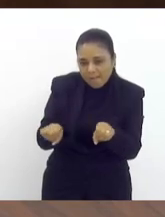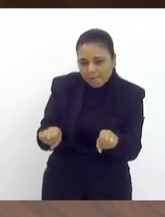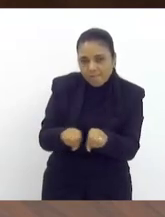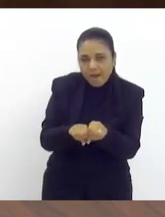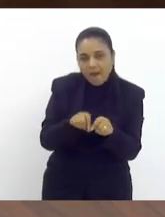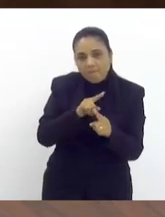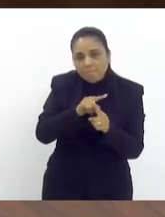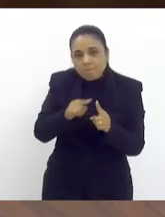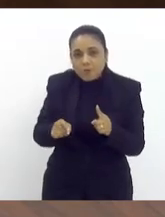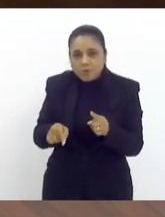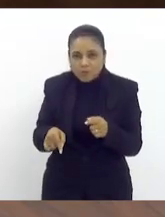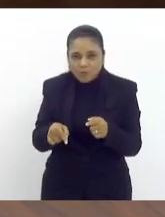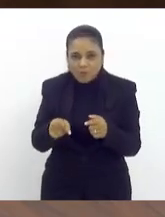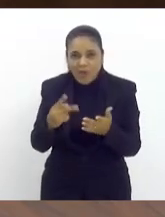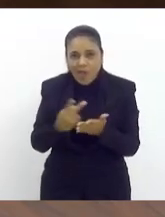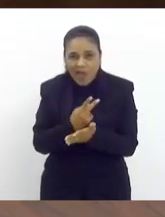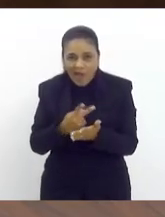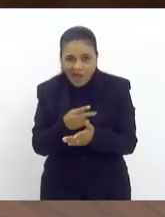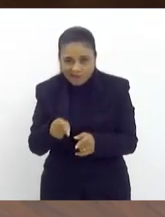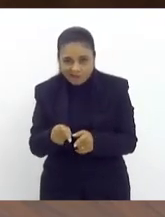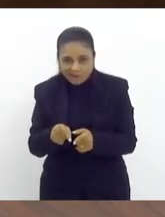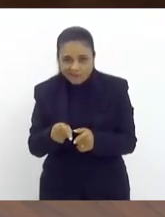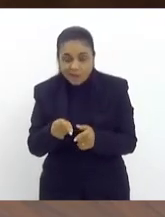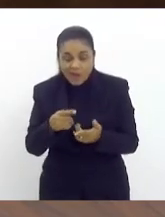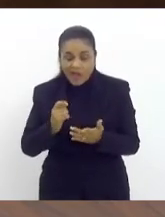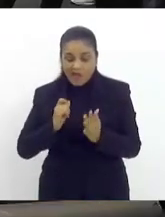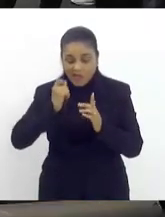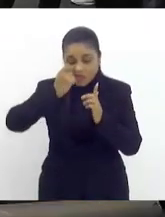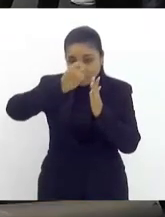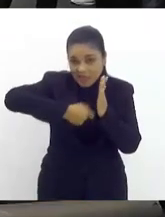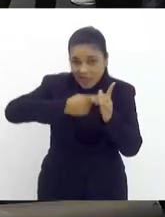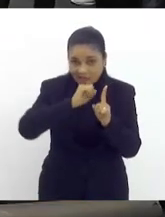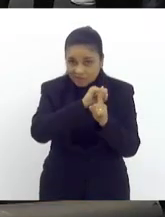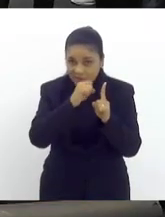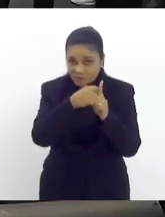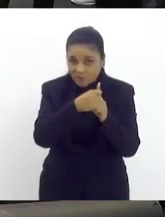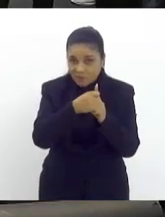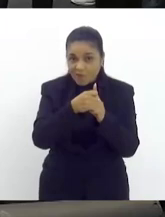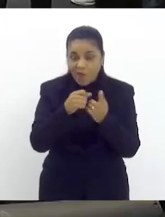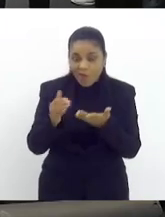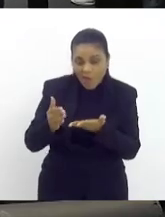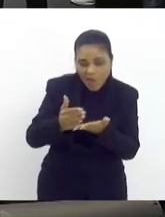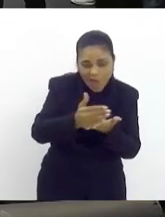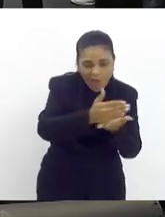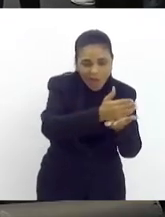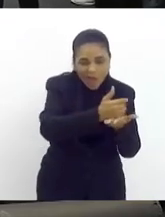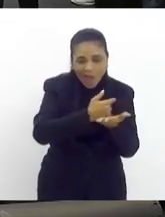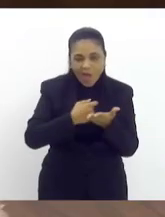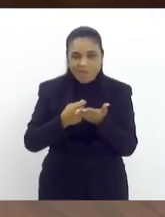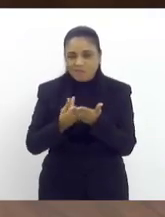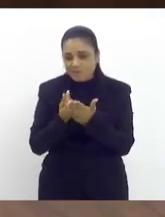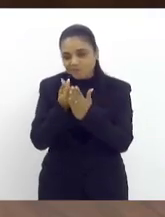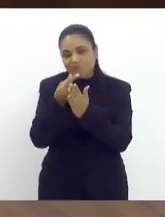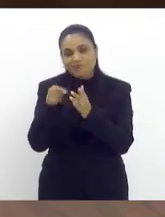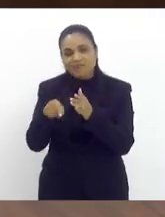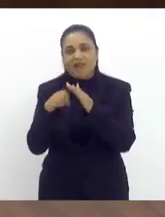a receita da concessionária. A receita da concessionária.